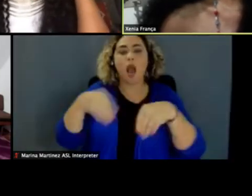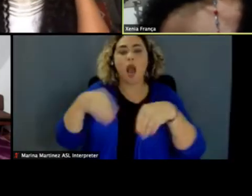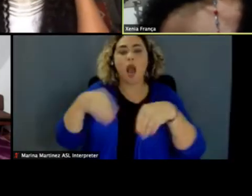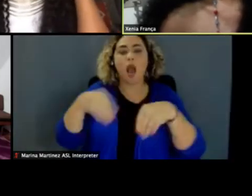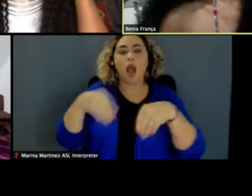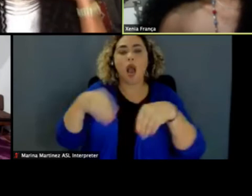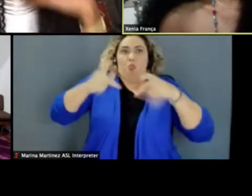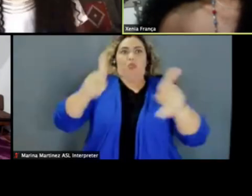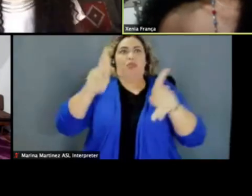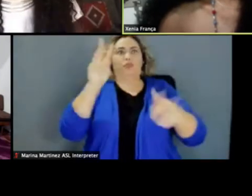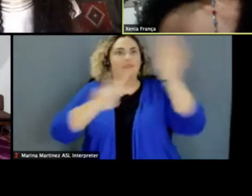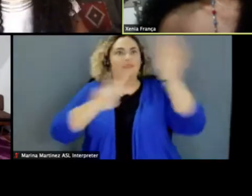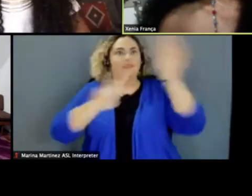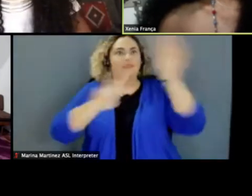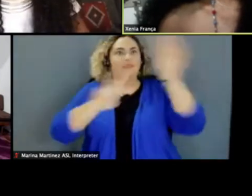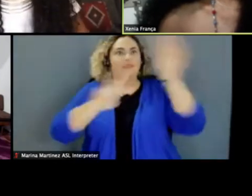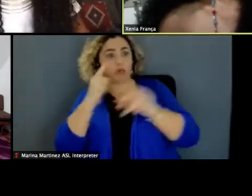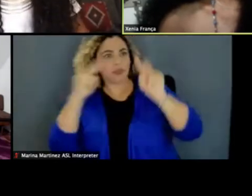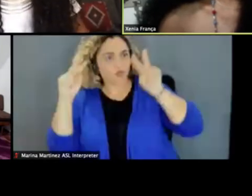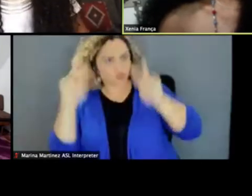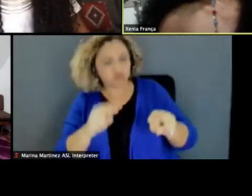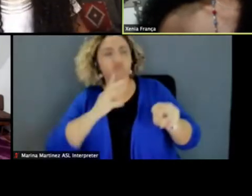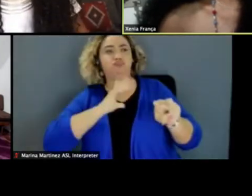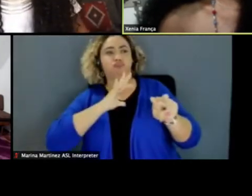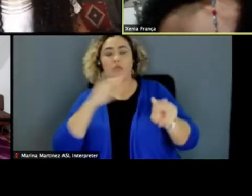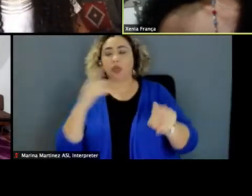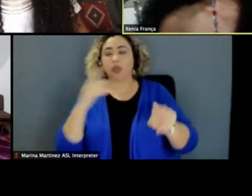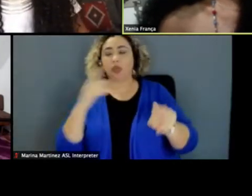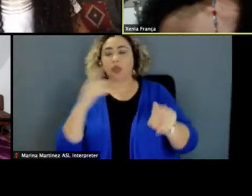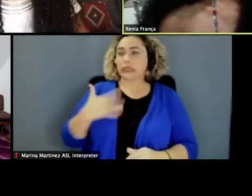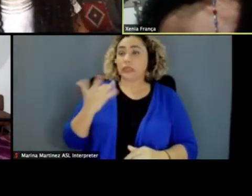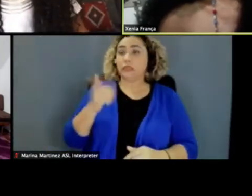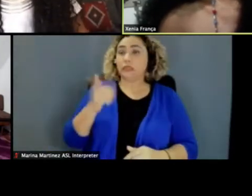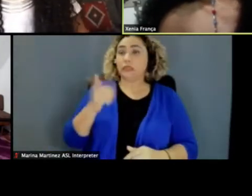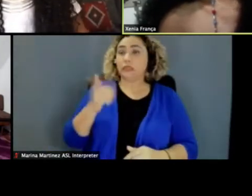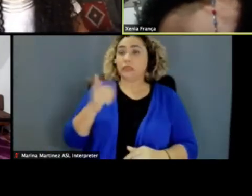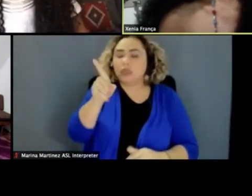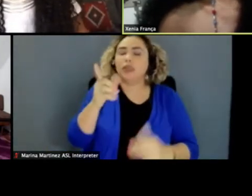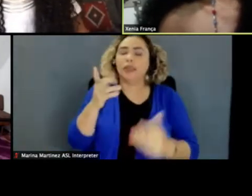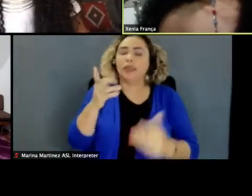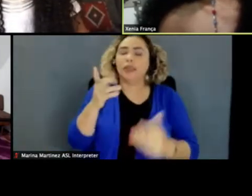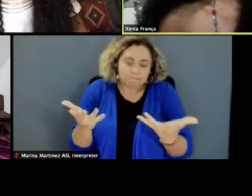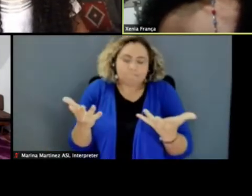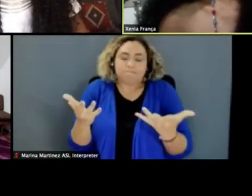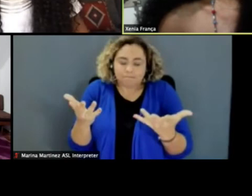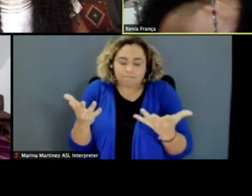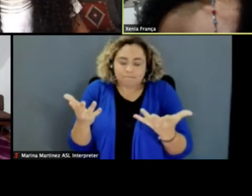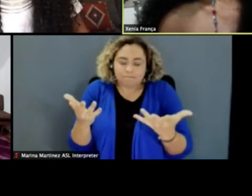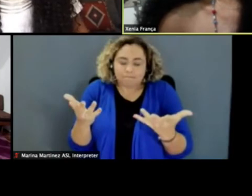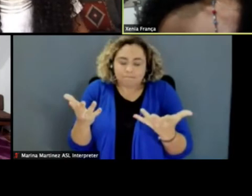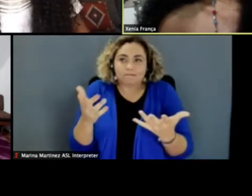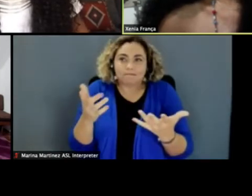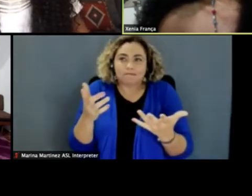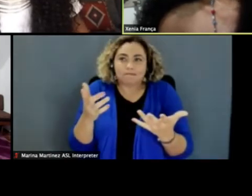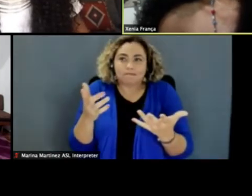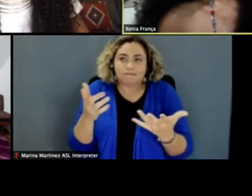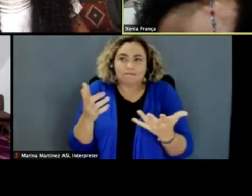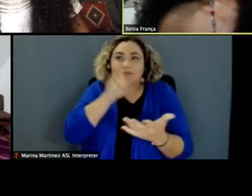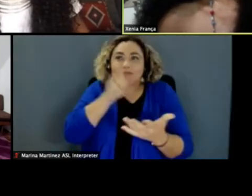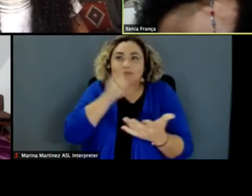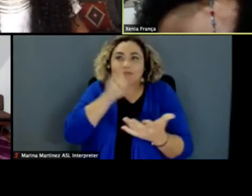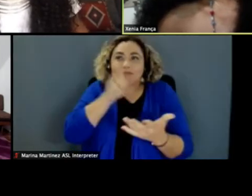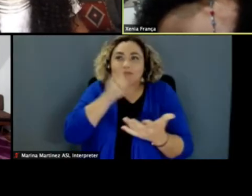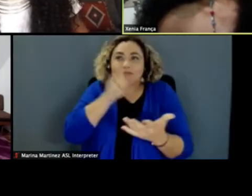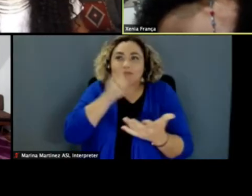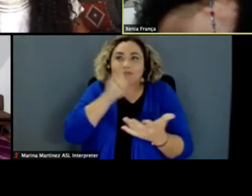mundo. E eu sinto que, naturalmente, essas entidades, elas